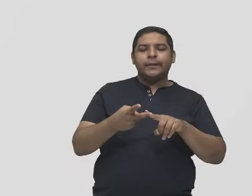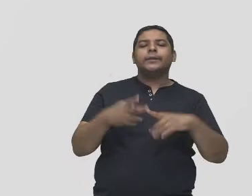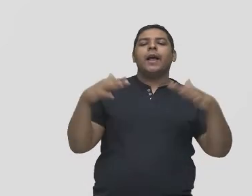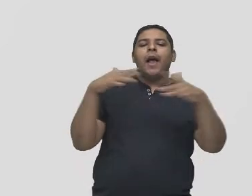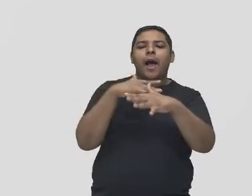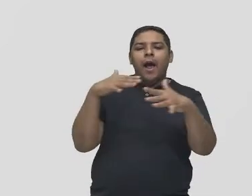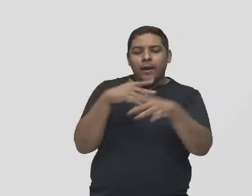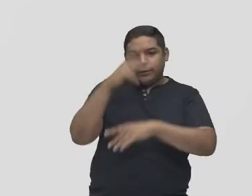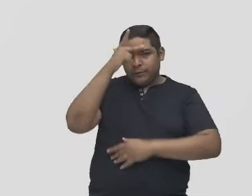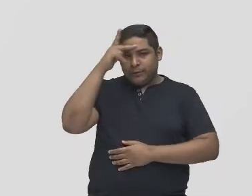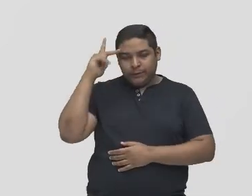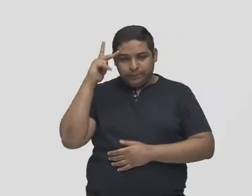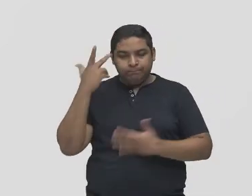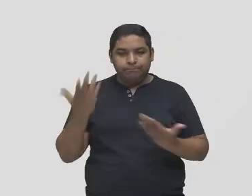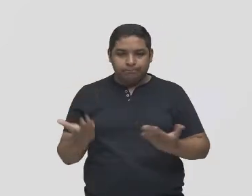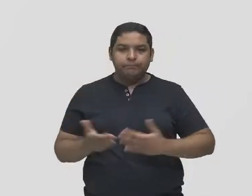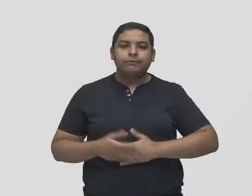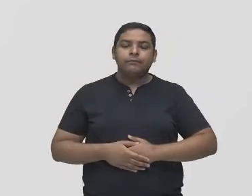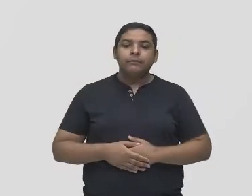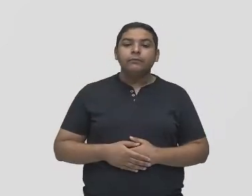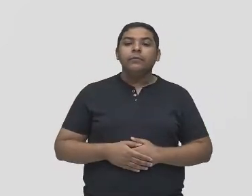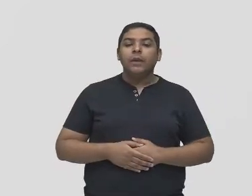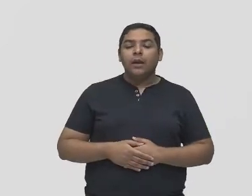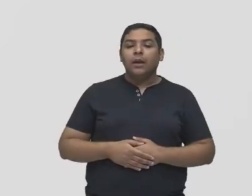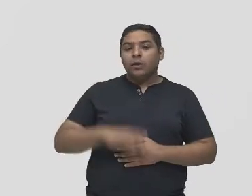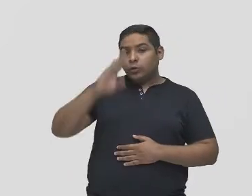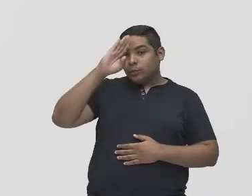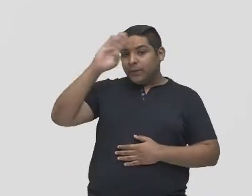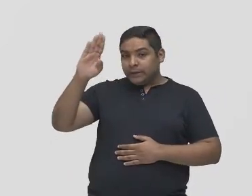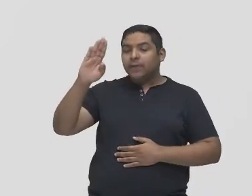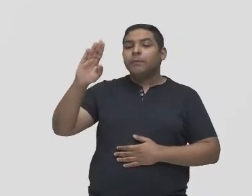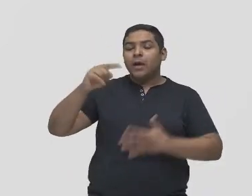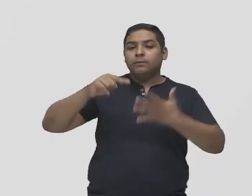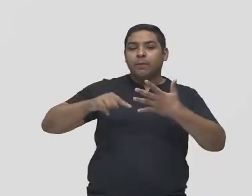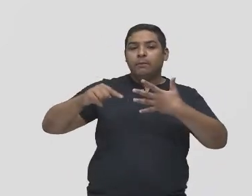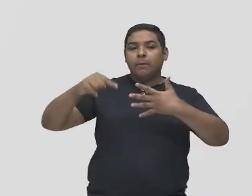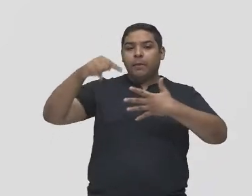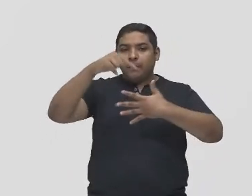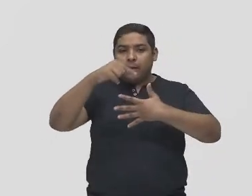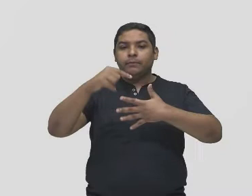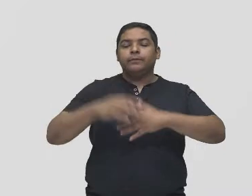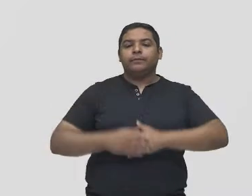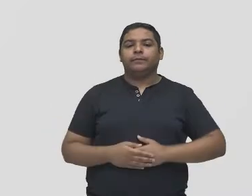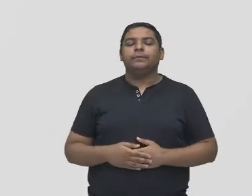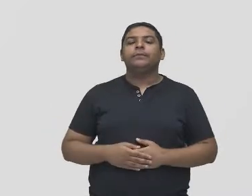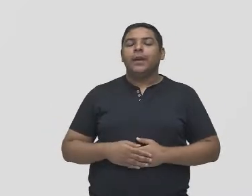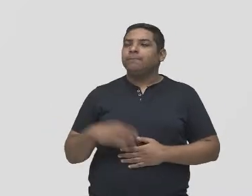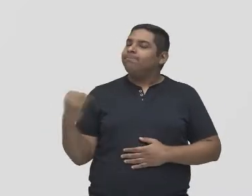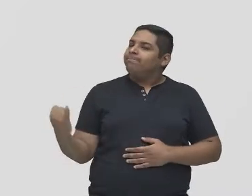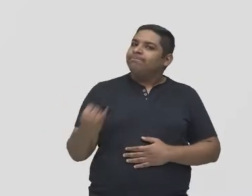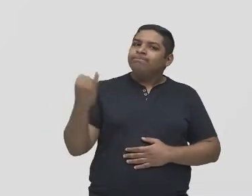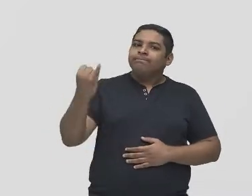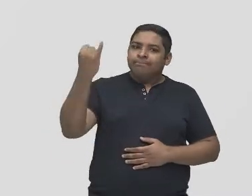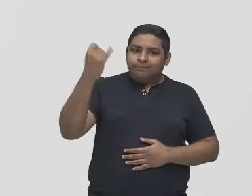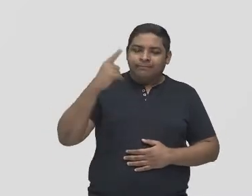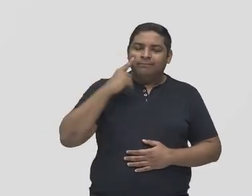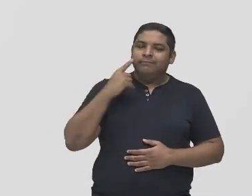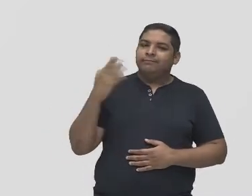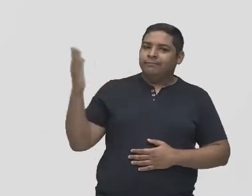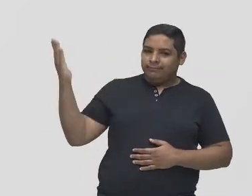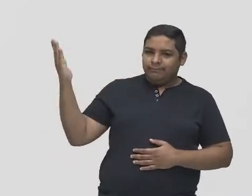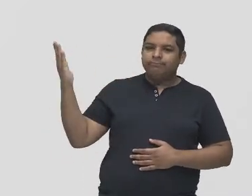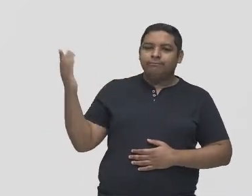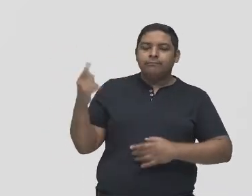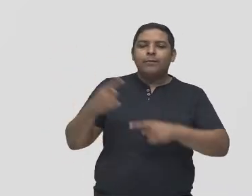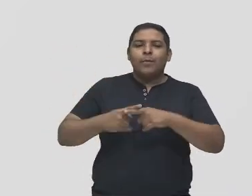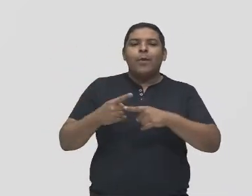vocês já sabem. Os principais pontos dessa Constituição foram, isso é extremamente importante, porque esses pontos